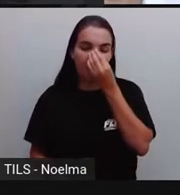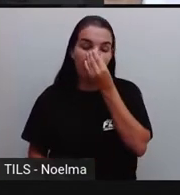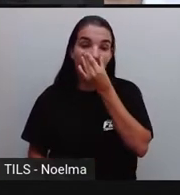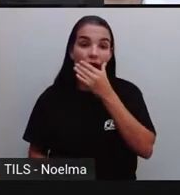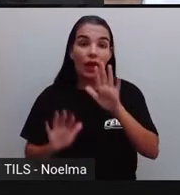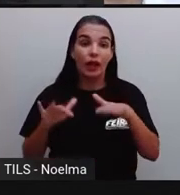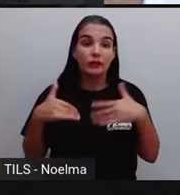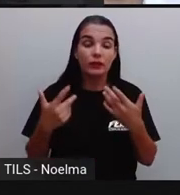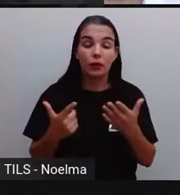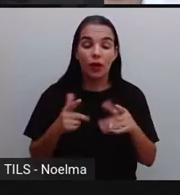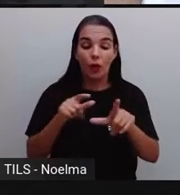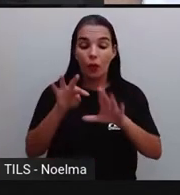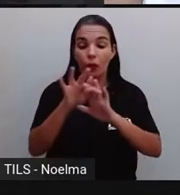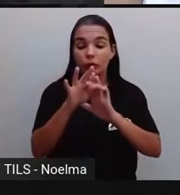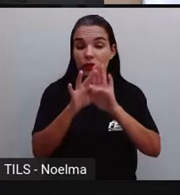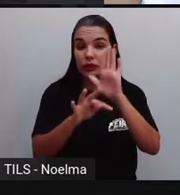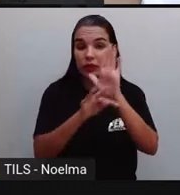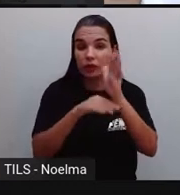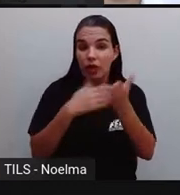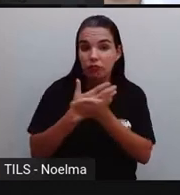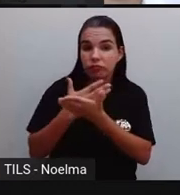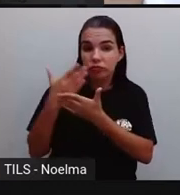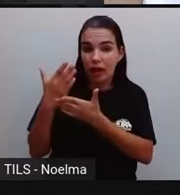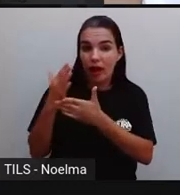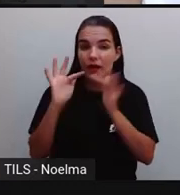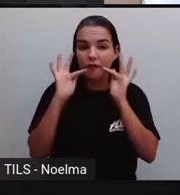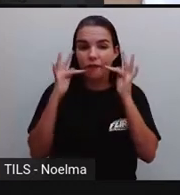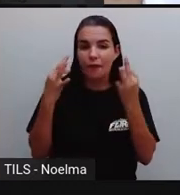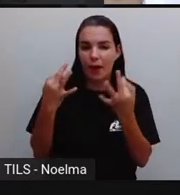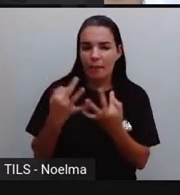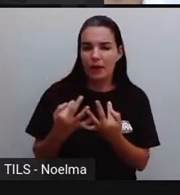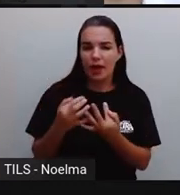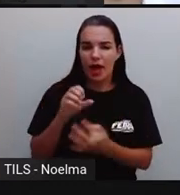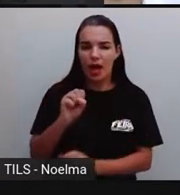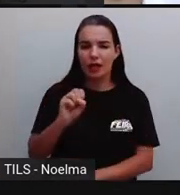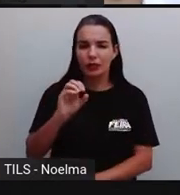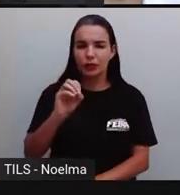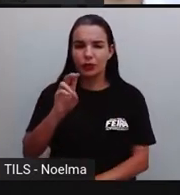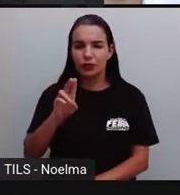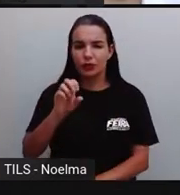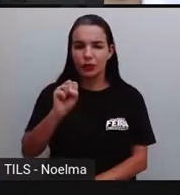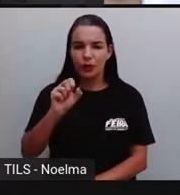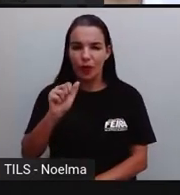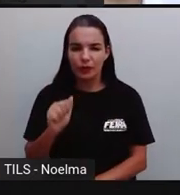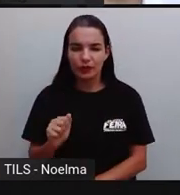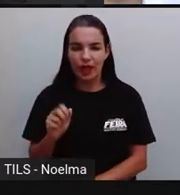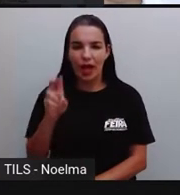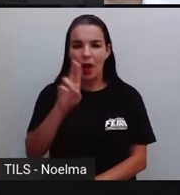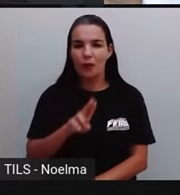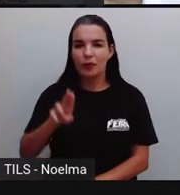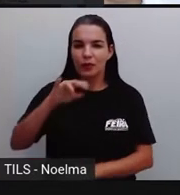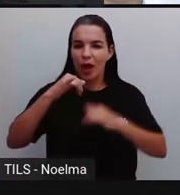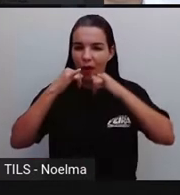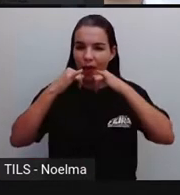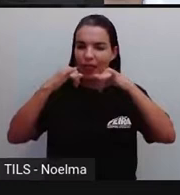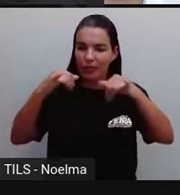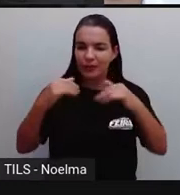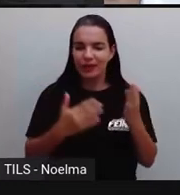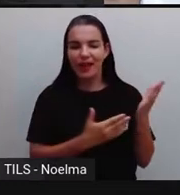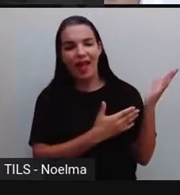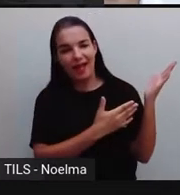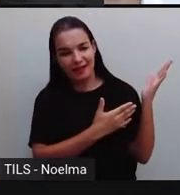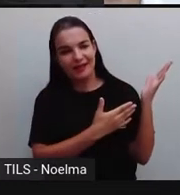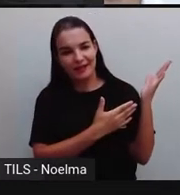Bom, no texto inicial, a família Souza utilizou um anúncio para solucionar um problema.